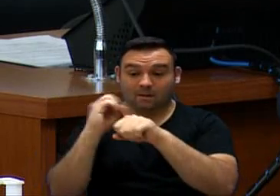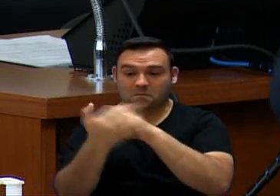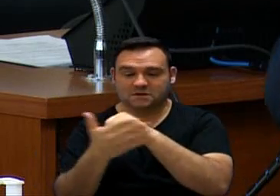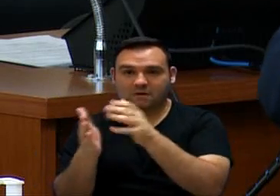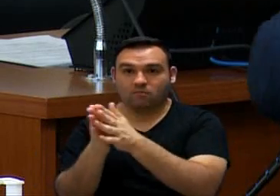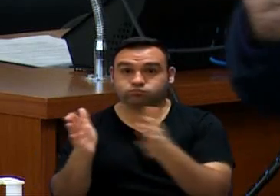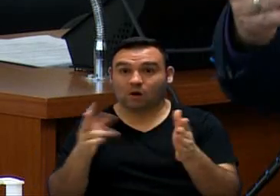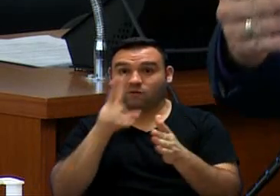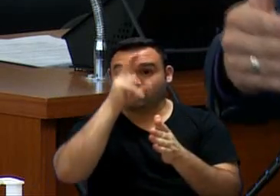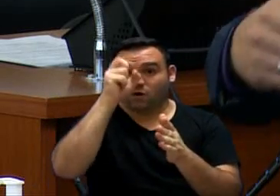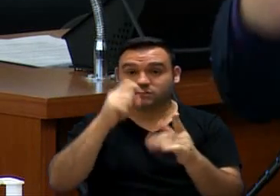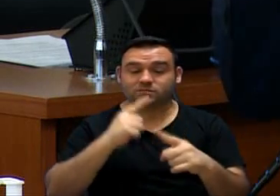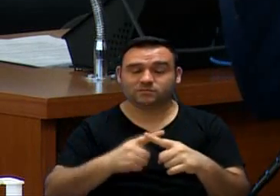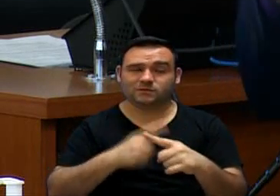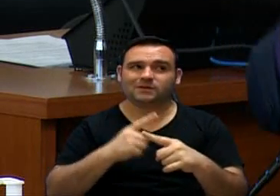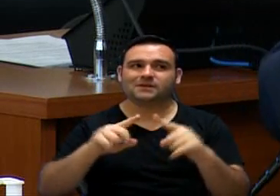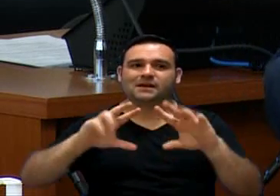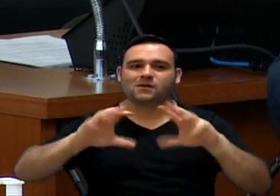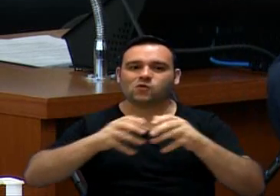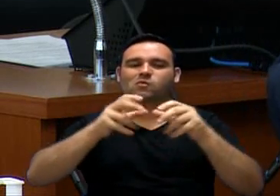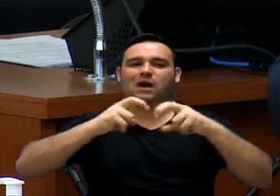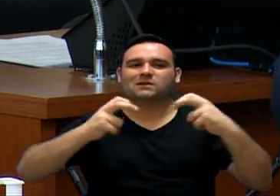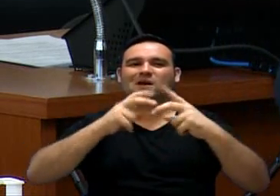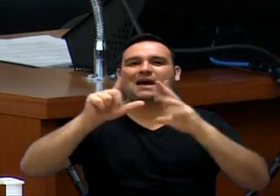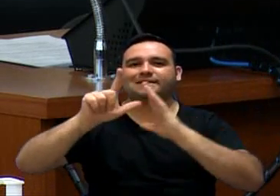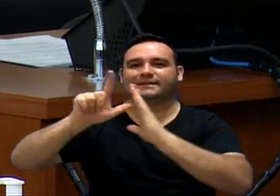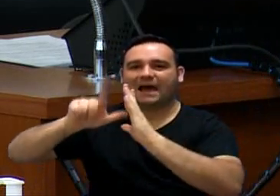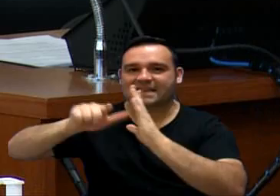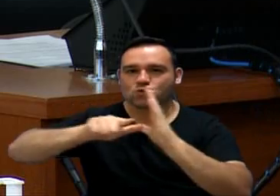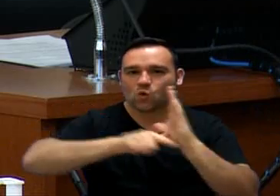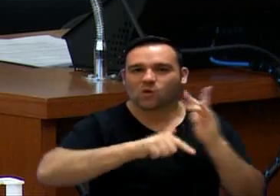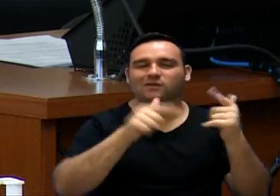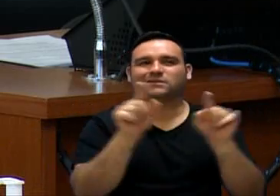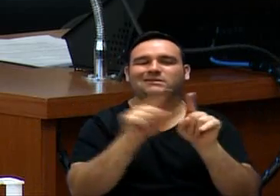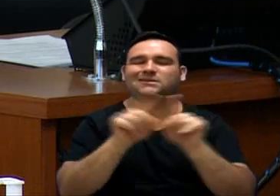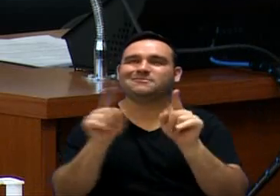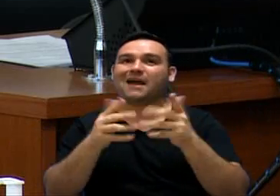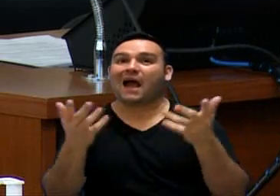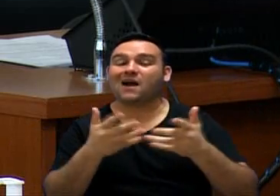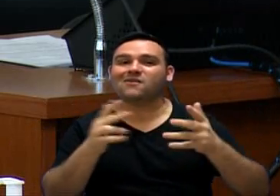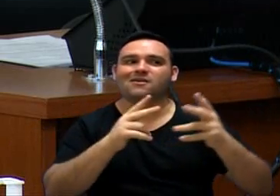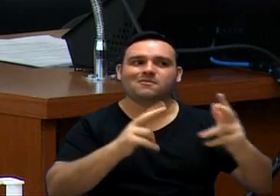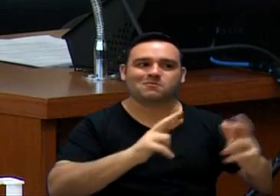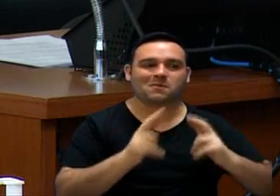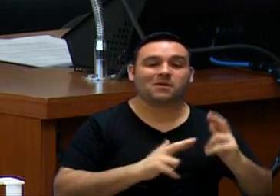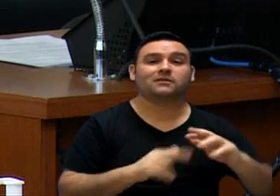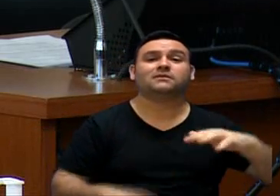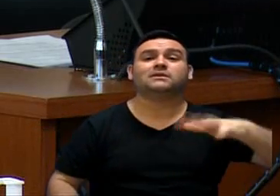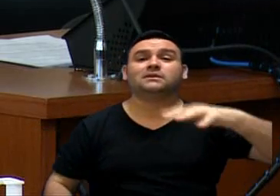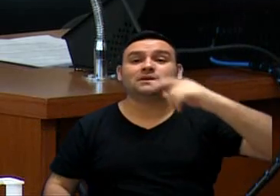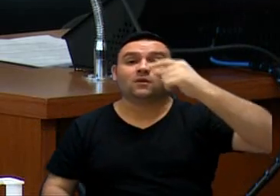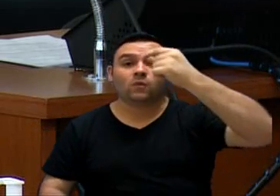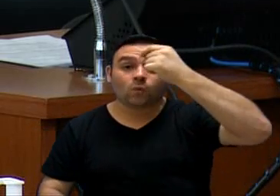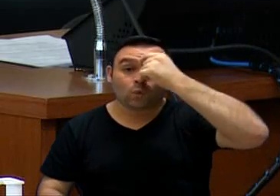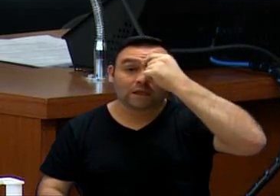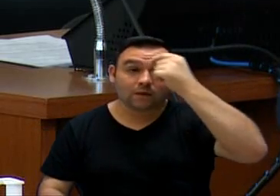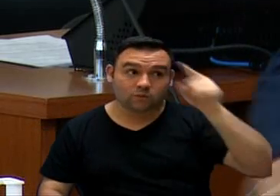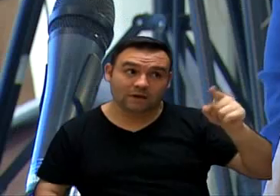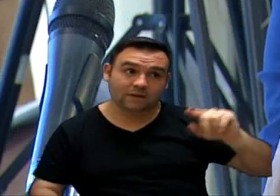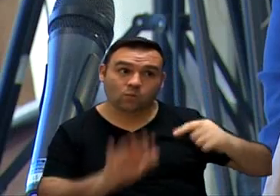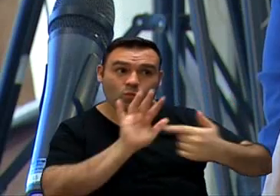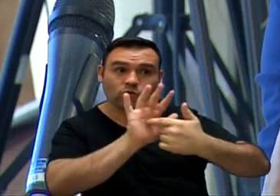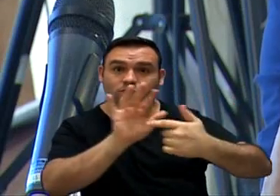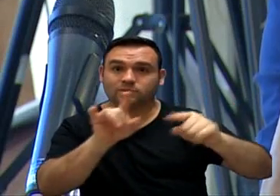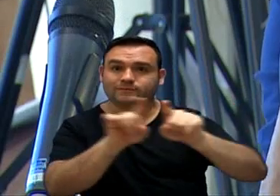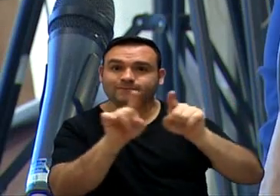pandemia, né? Aí as comissões atrasou e só saiu agora. Então, o vereador Ítalo, Rodrigo,